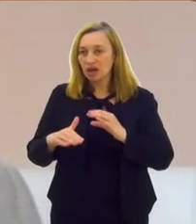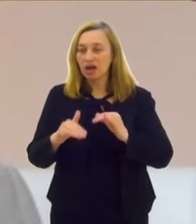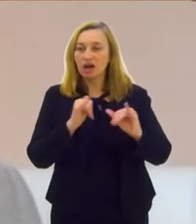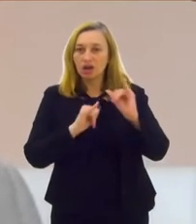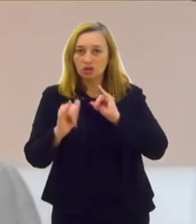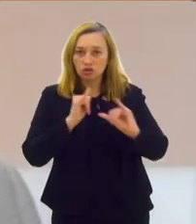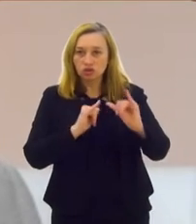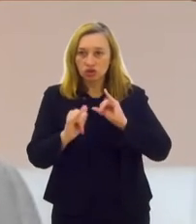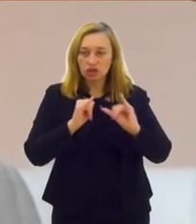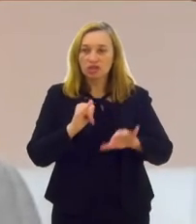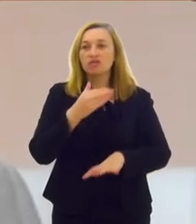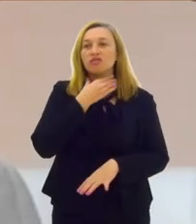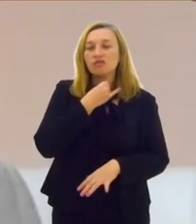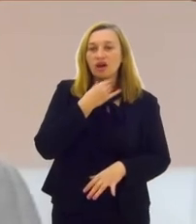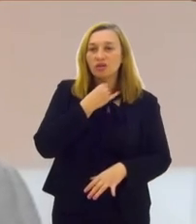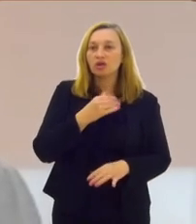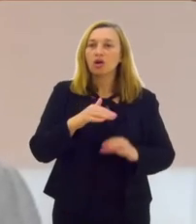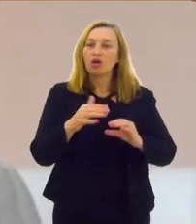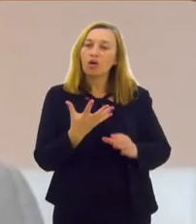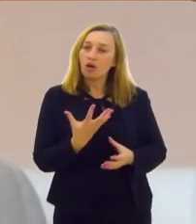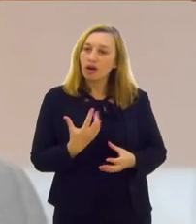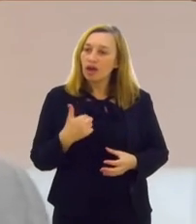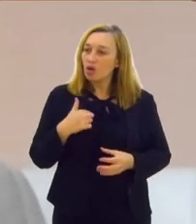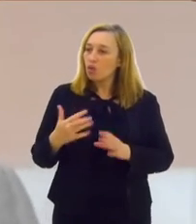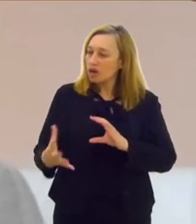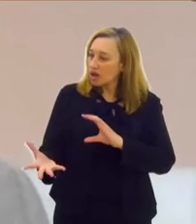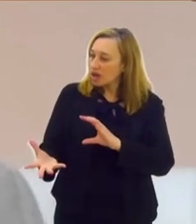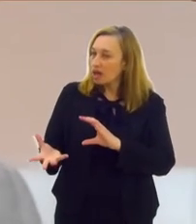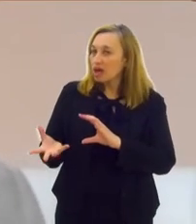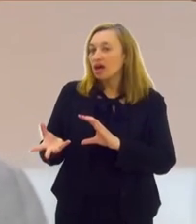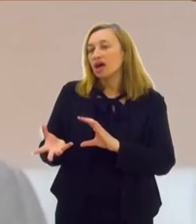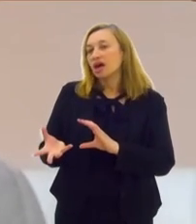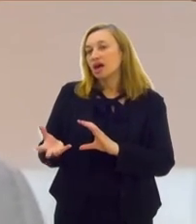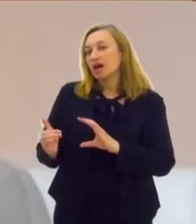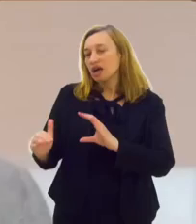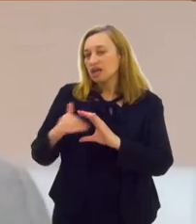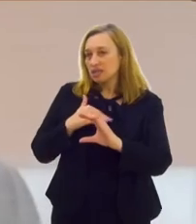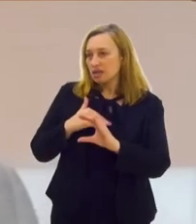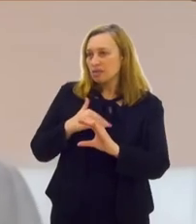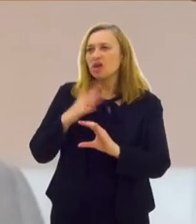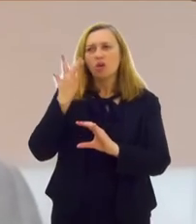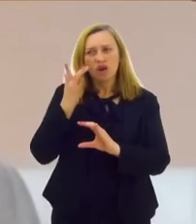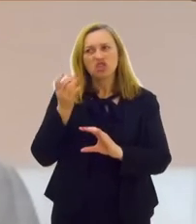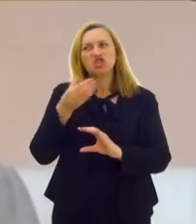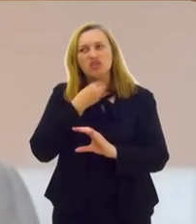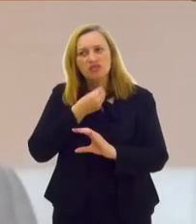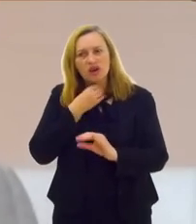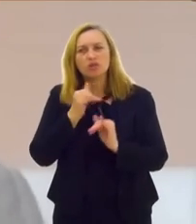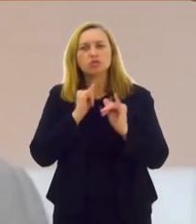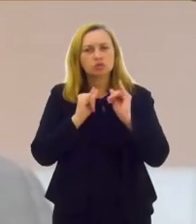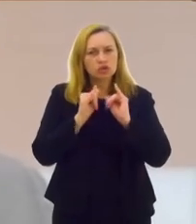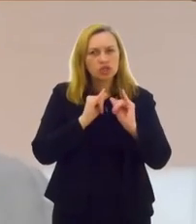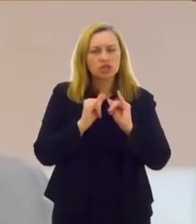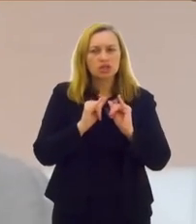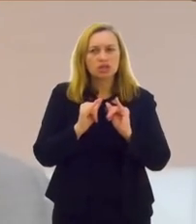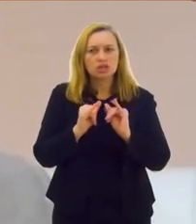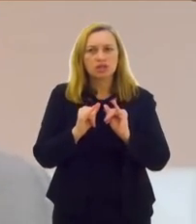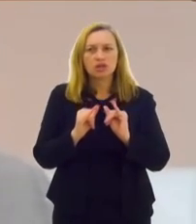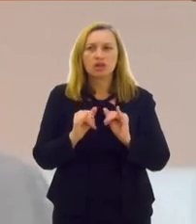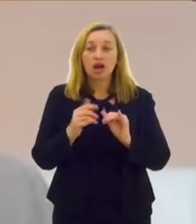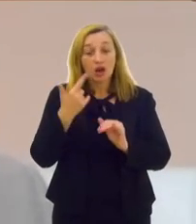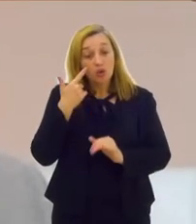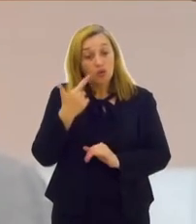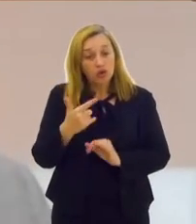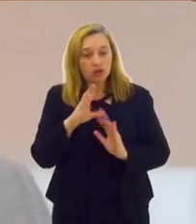suas notícias de fake news, né? Olha, recebi uma fake news aqui, eu desconfio que isso seja uma notícia falsa, e aí